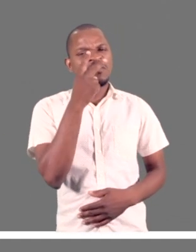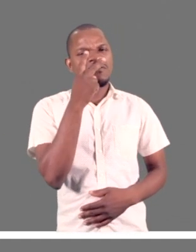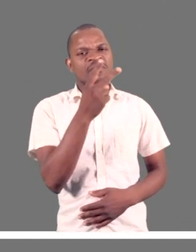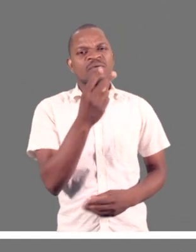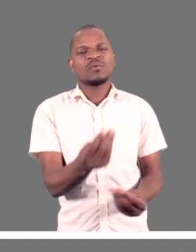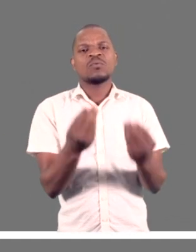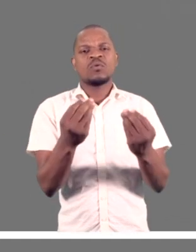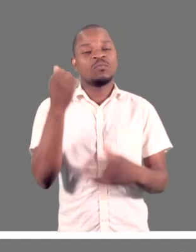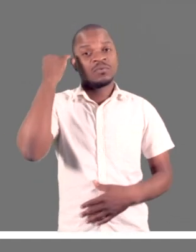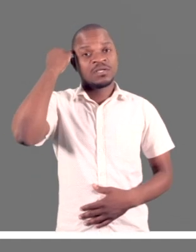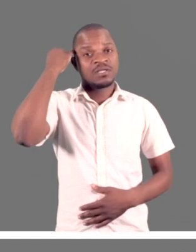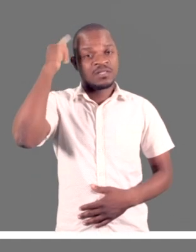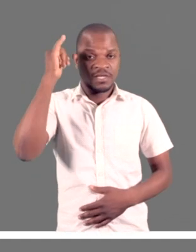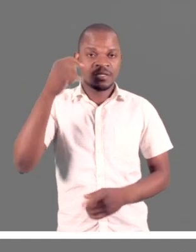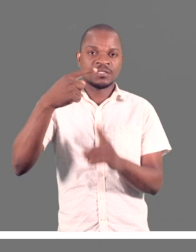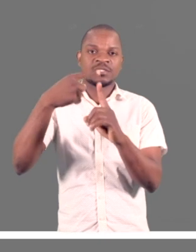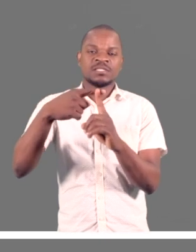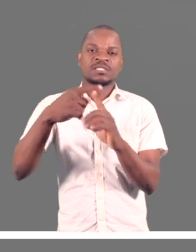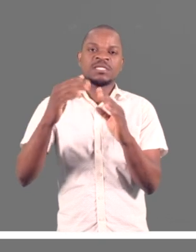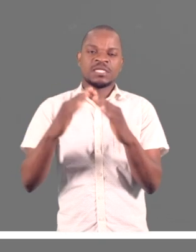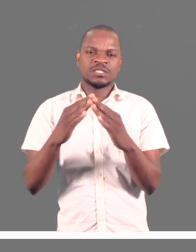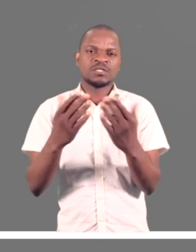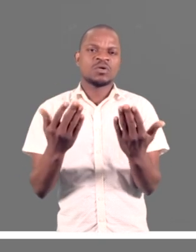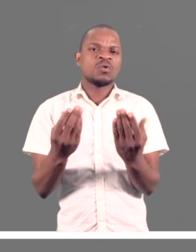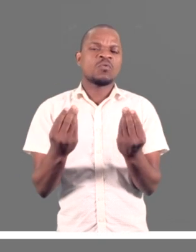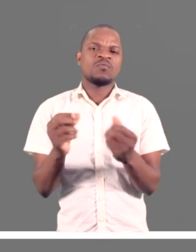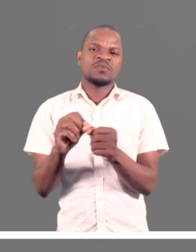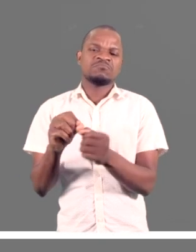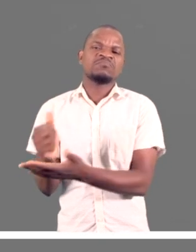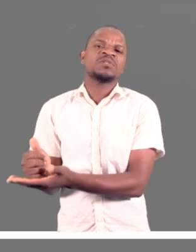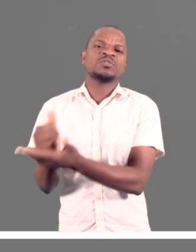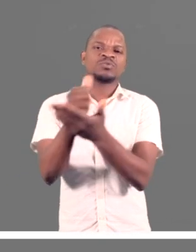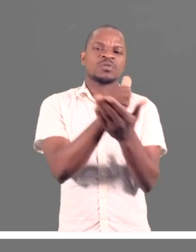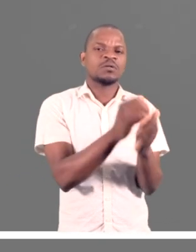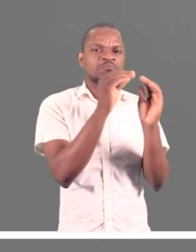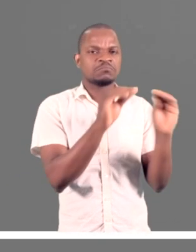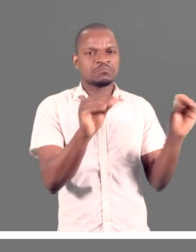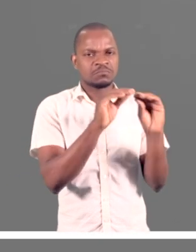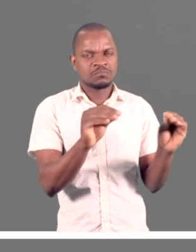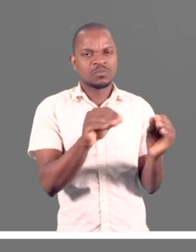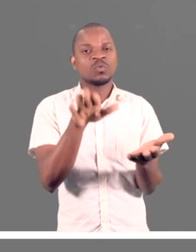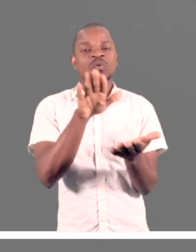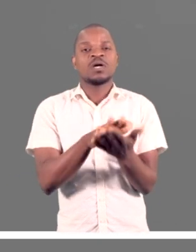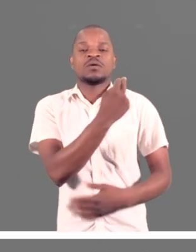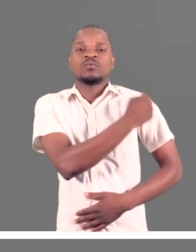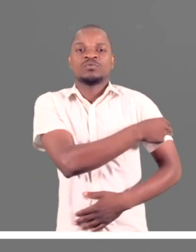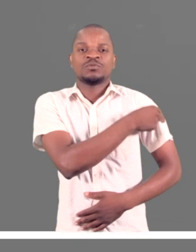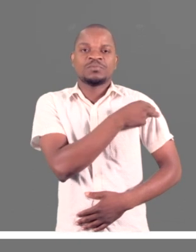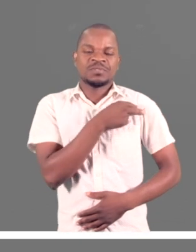esta essa iniciativa da igreja dia ajudar